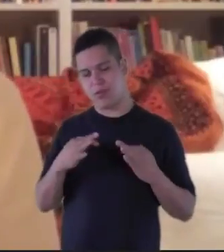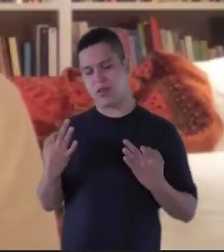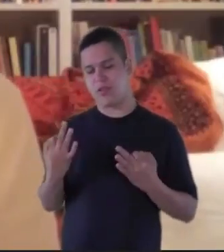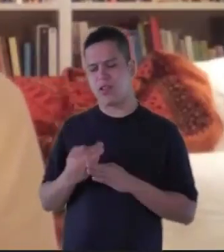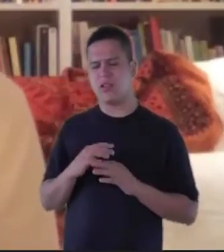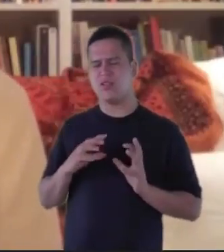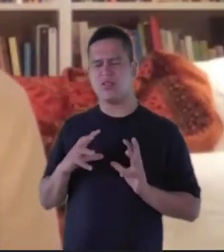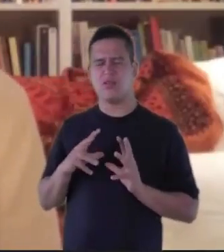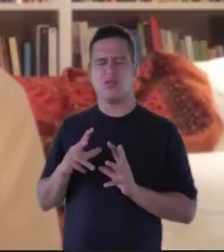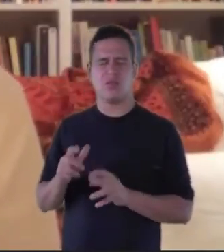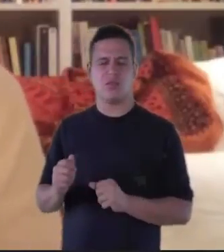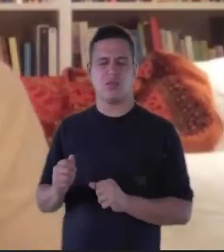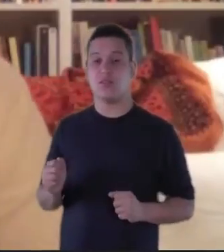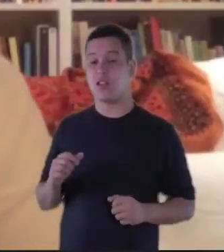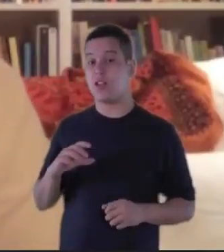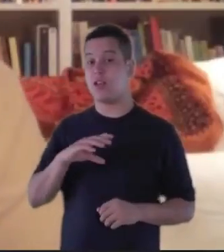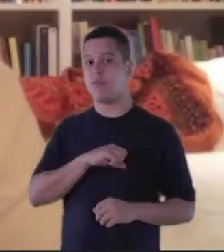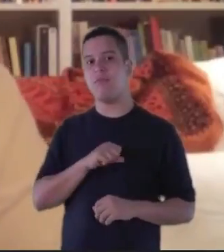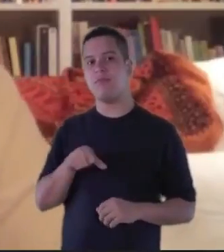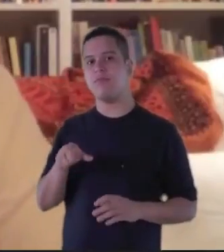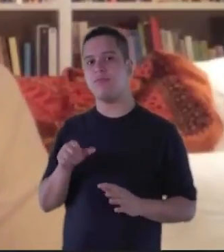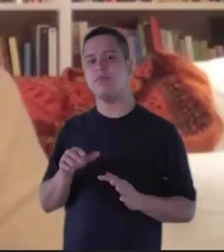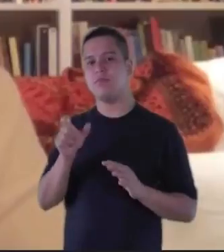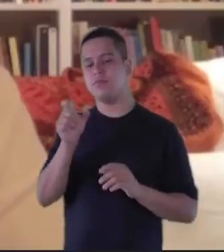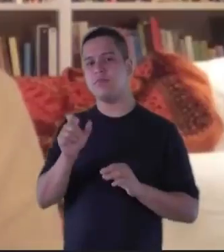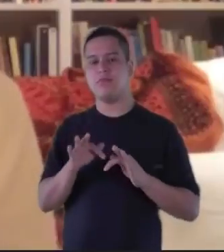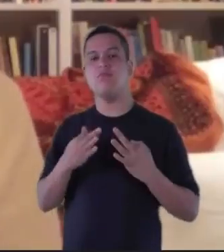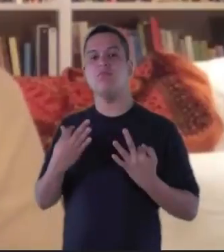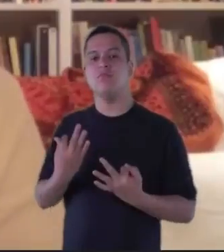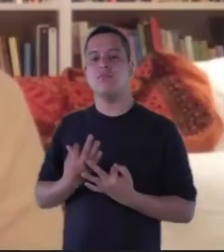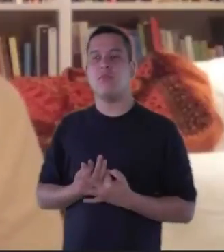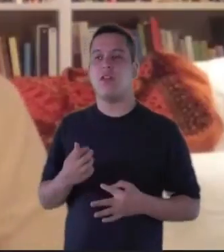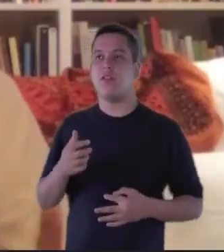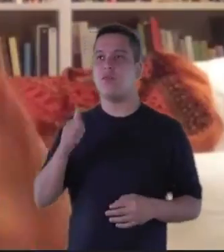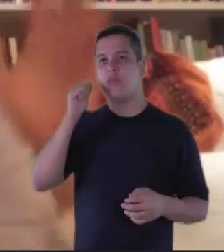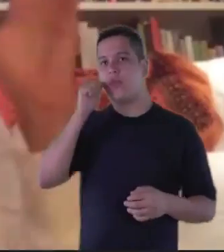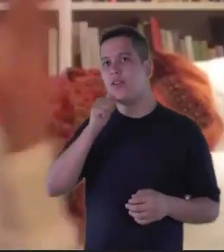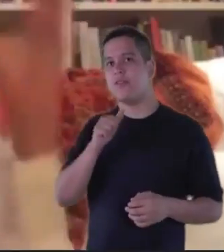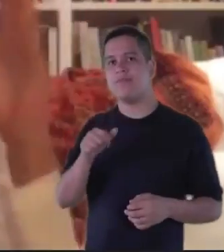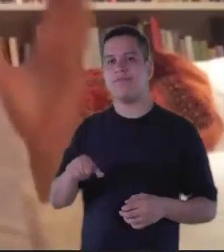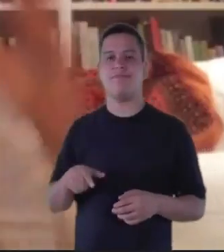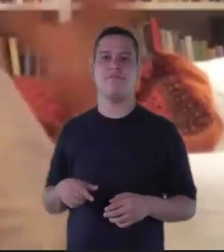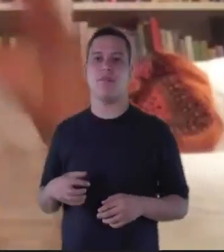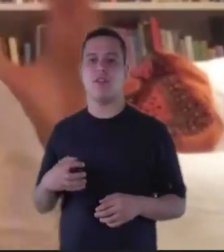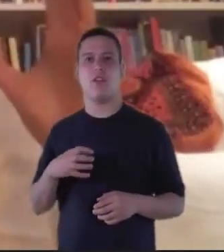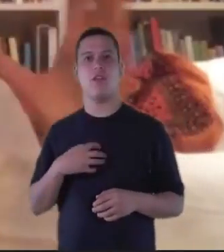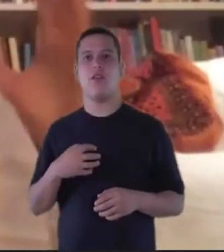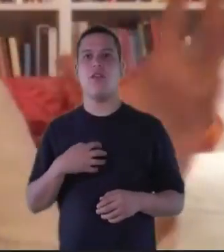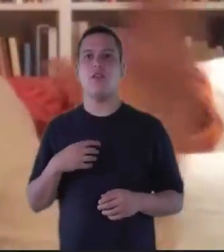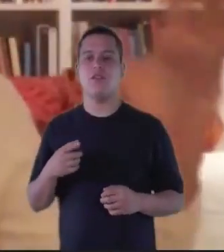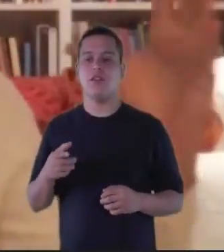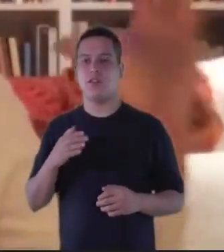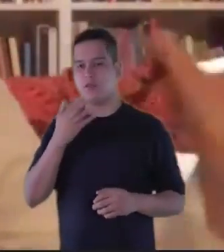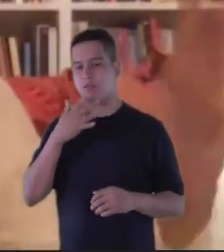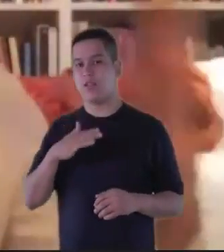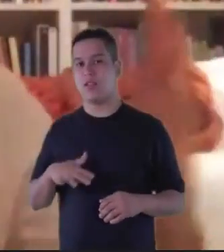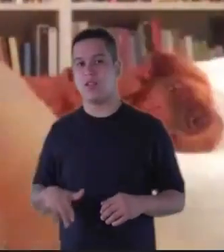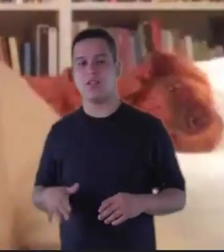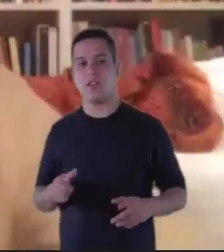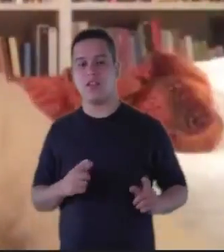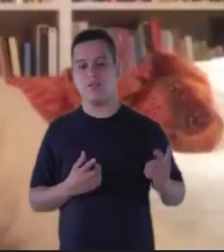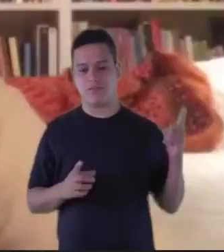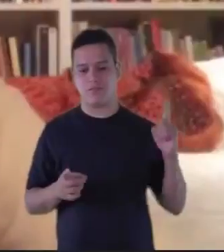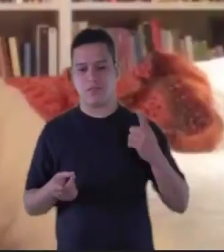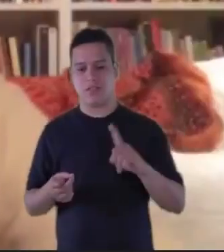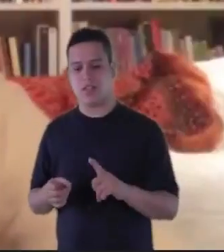era apaixonado por ela, uma mulher realmente, assim, que eu sentia quando pequena, quando ela chegava, assim, que ela era uma